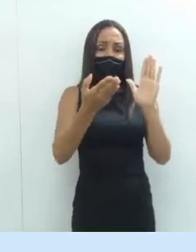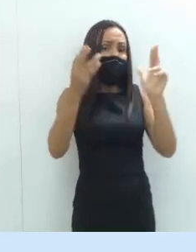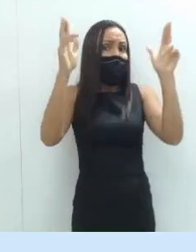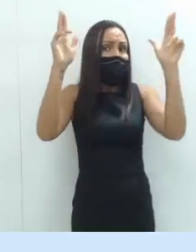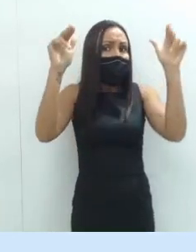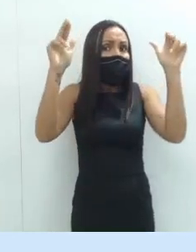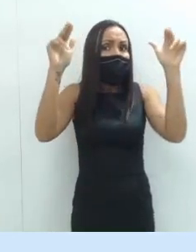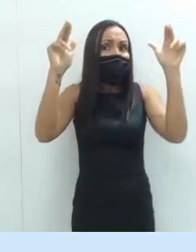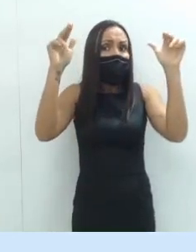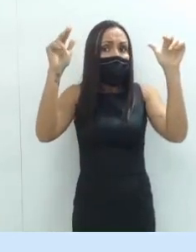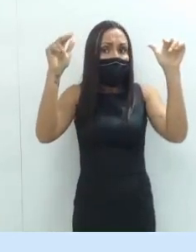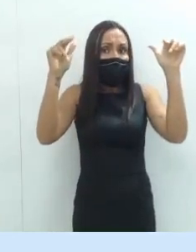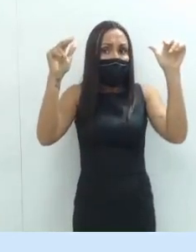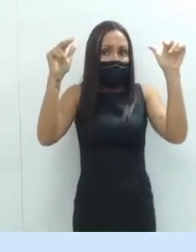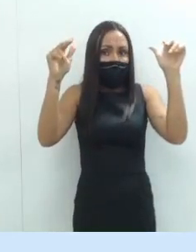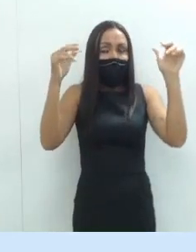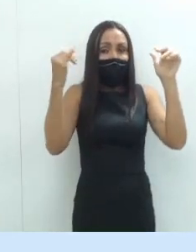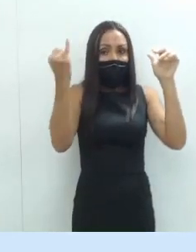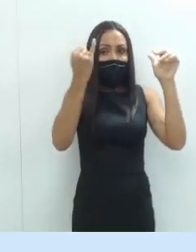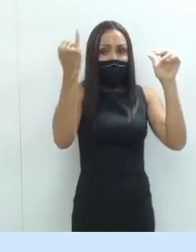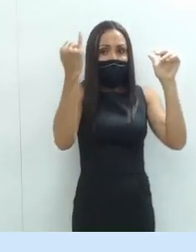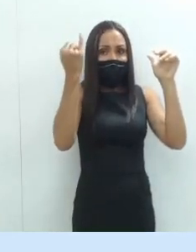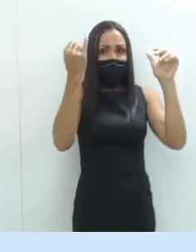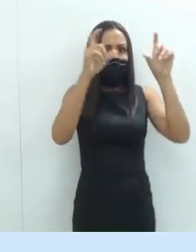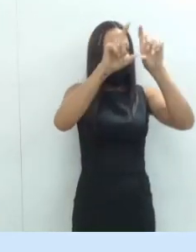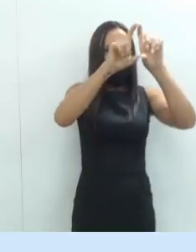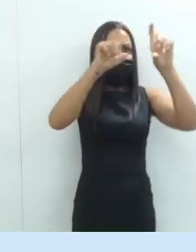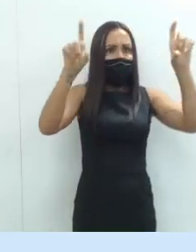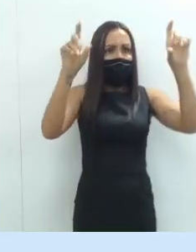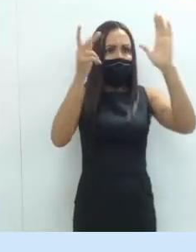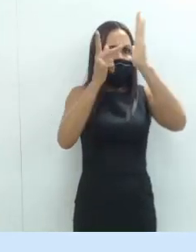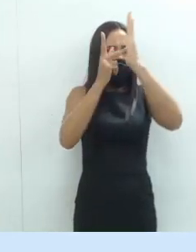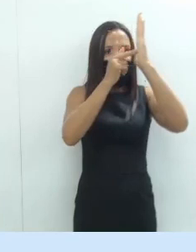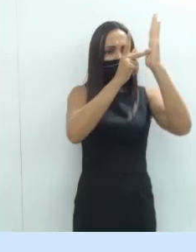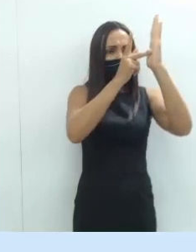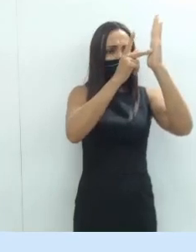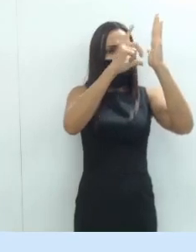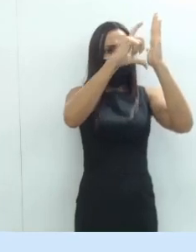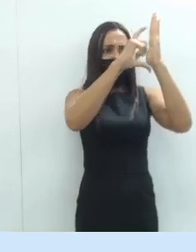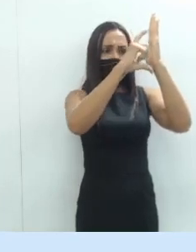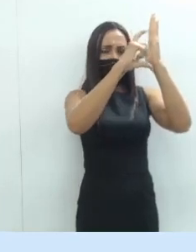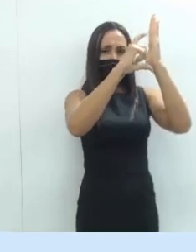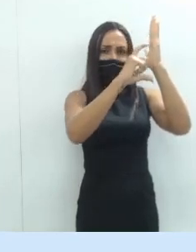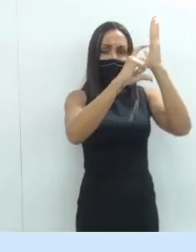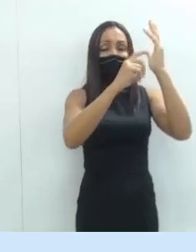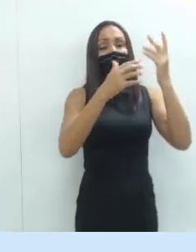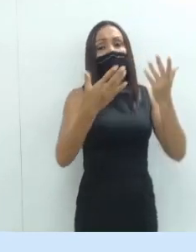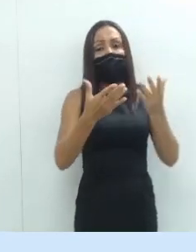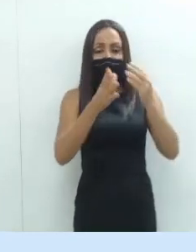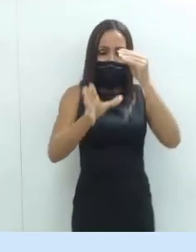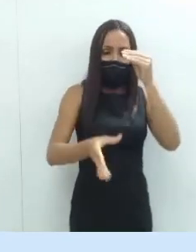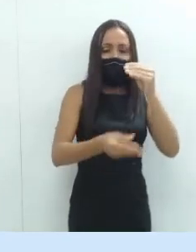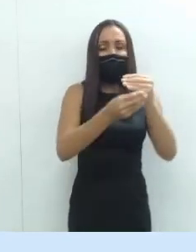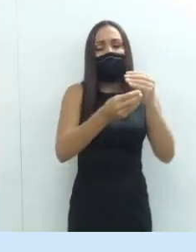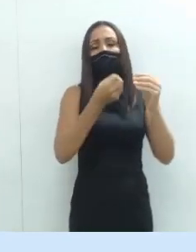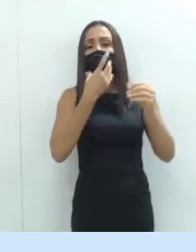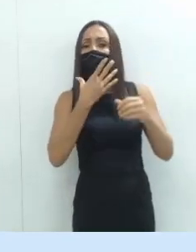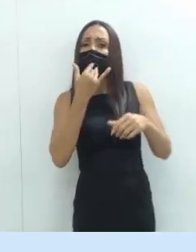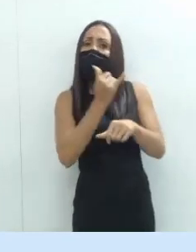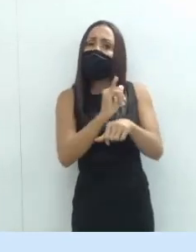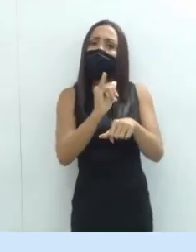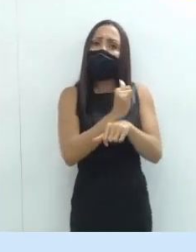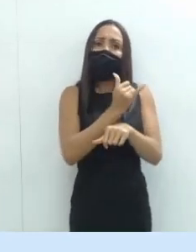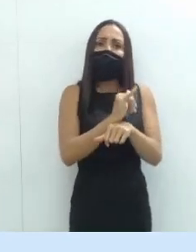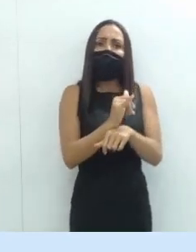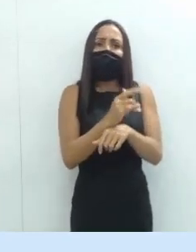assunto principal do parágrafo. Então, quando você vai fazer a síntese de um texto, uma boa estratégia é você